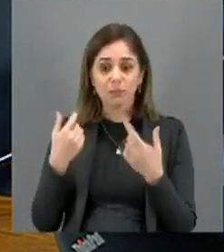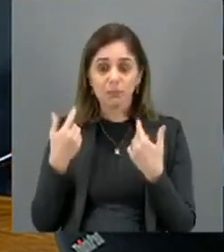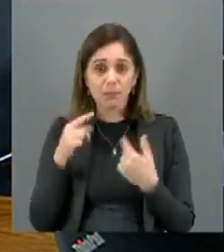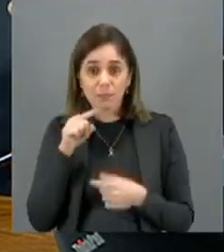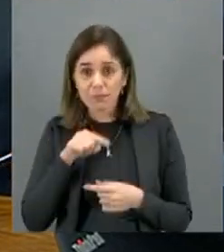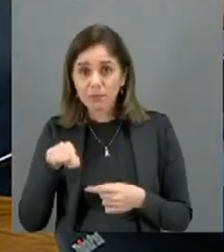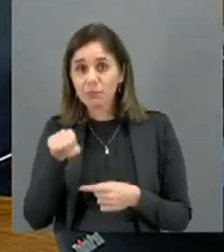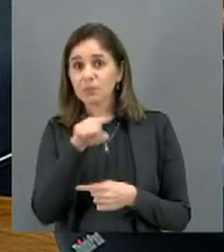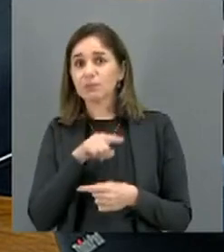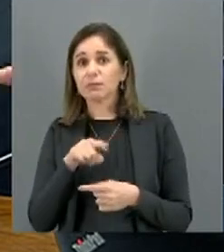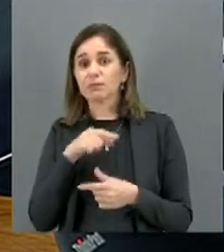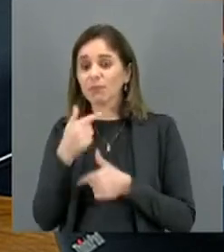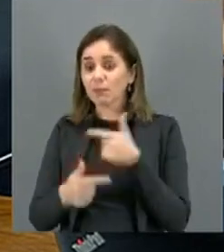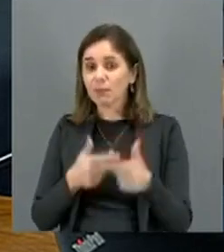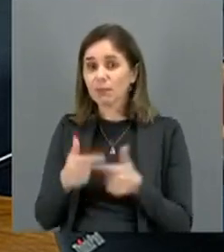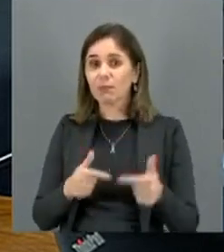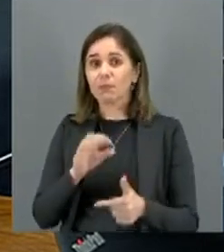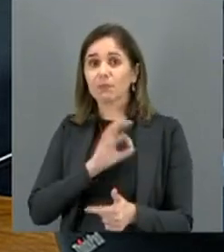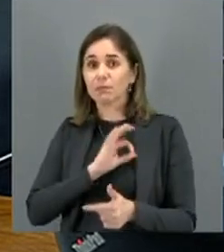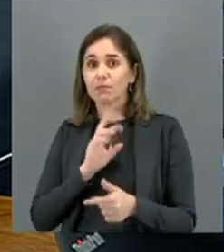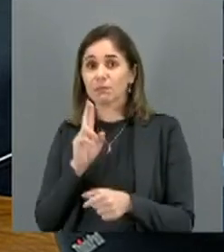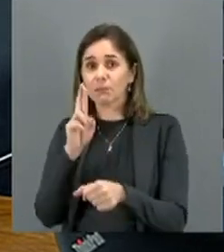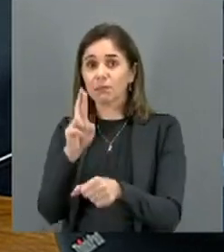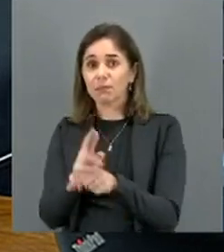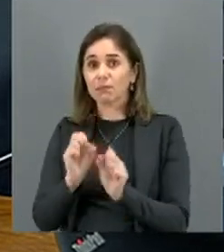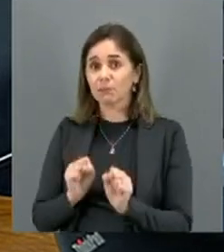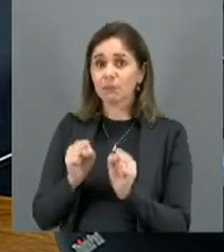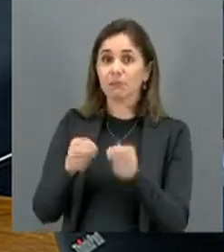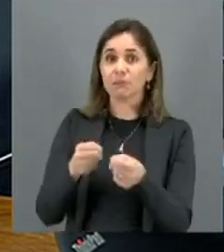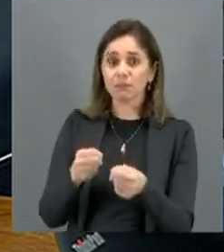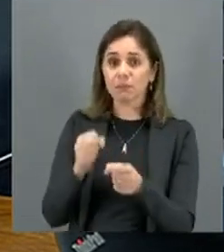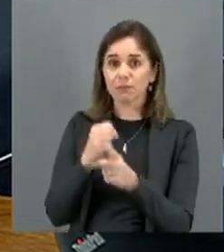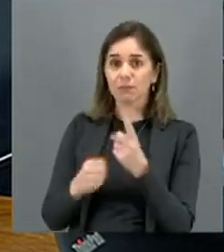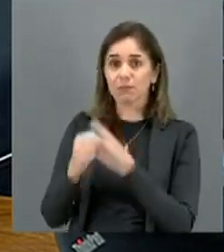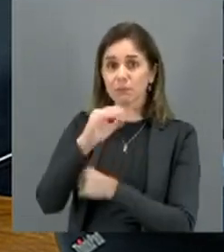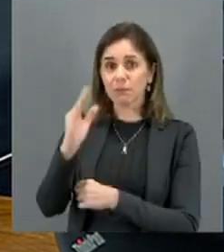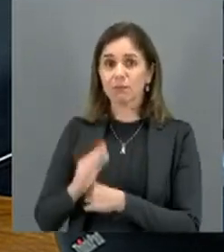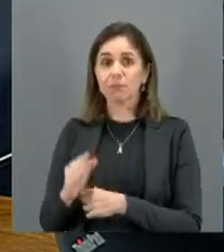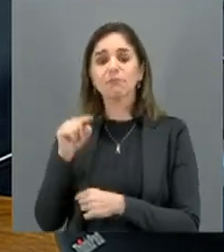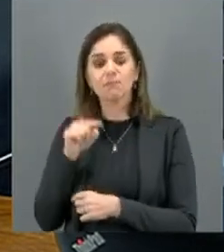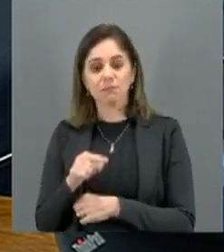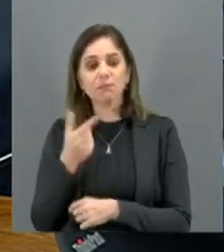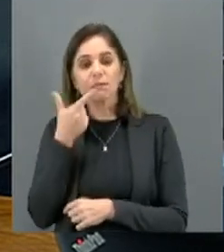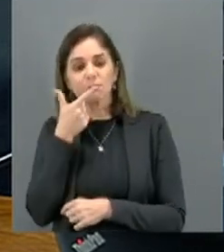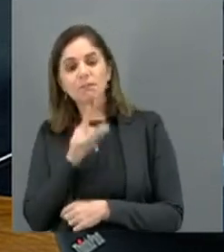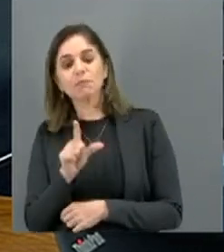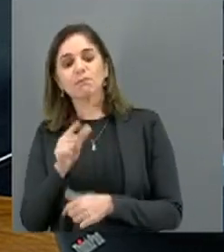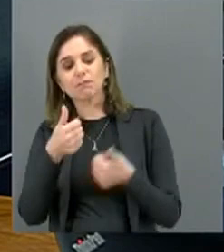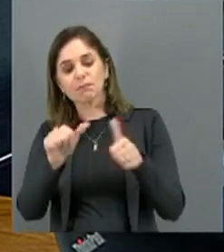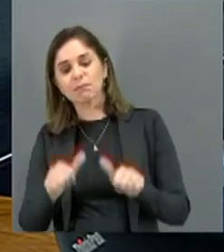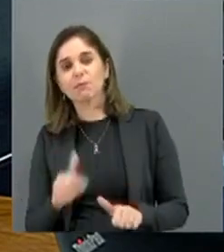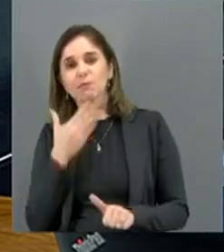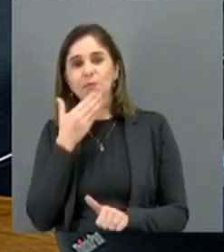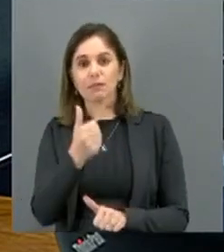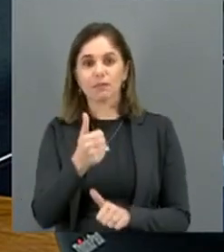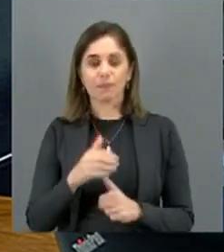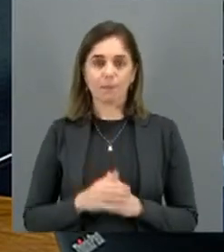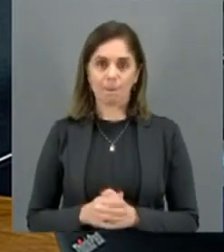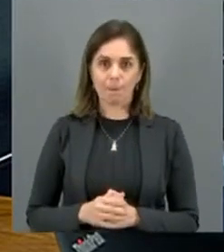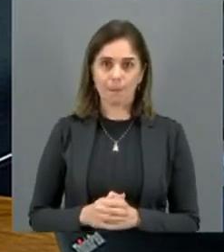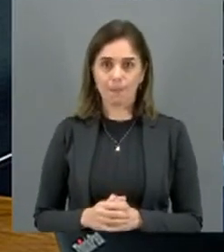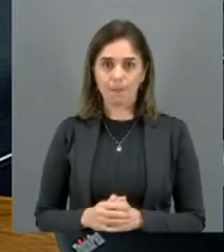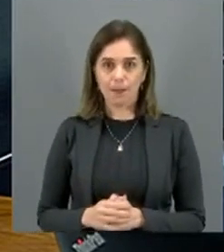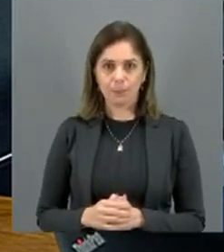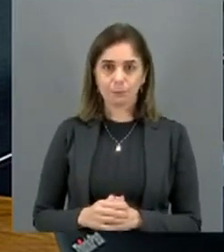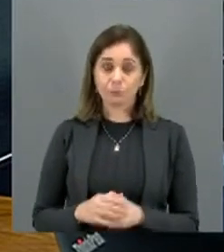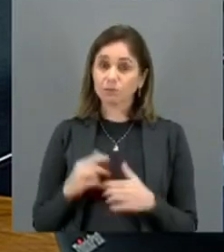de frente, representando e defendendo a sociedade brasileira. Eu fiz aqui um compilado, eminente presidente,